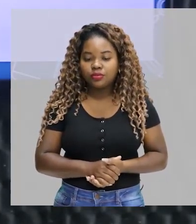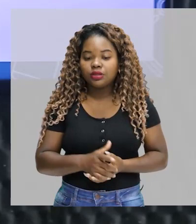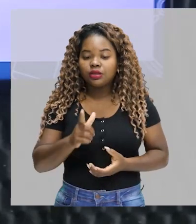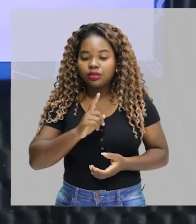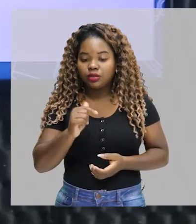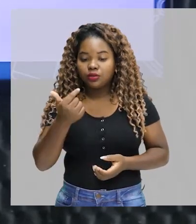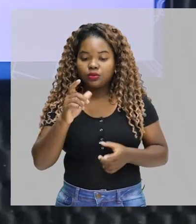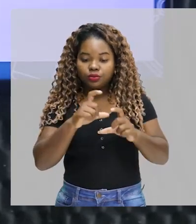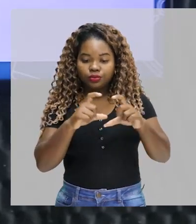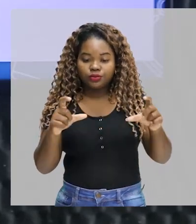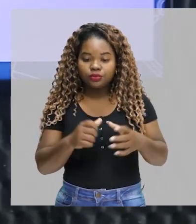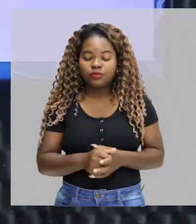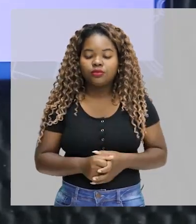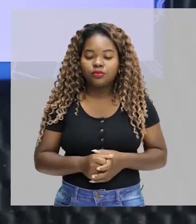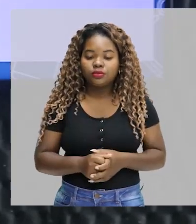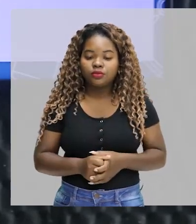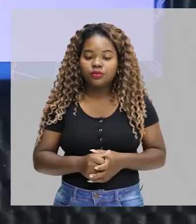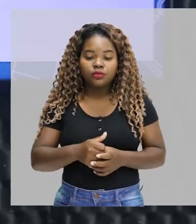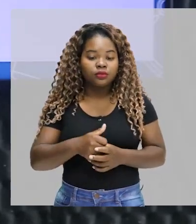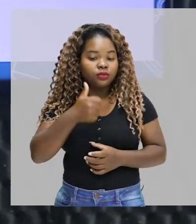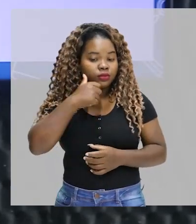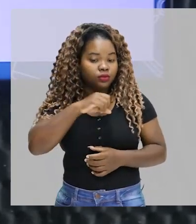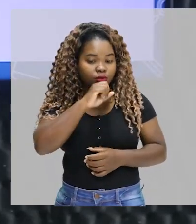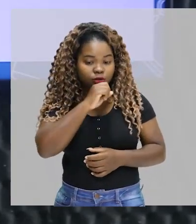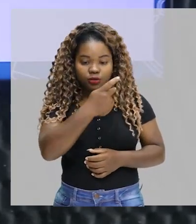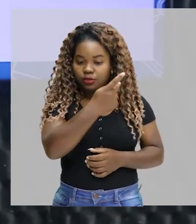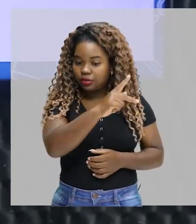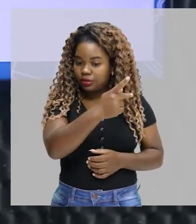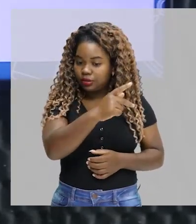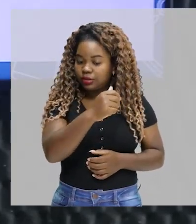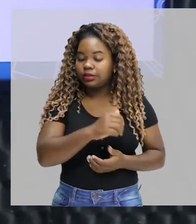mãe dele é alta. She's